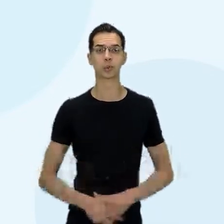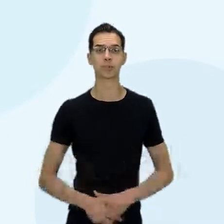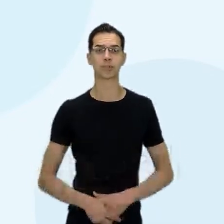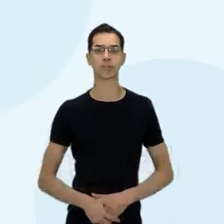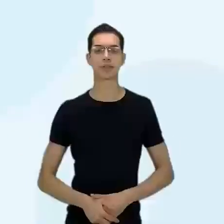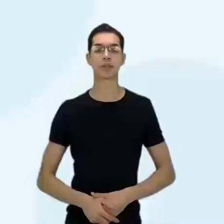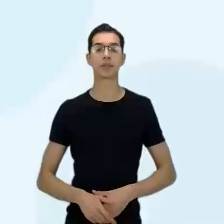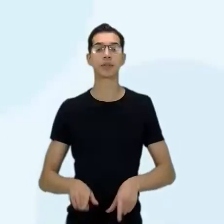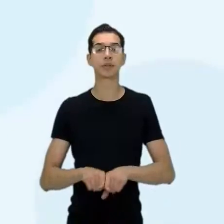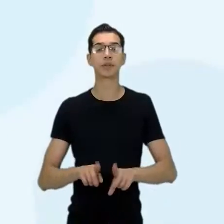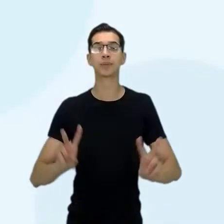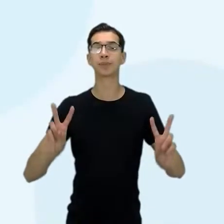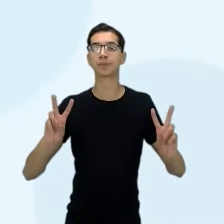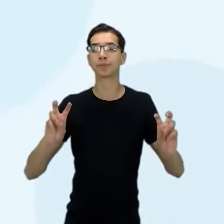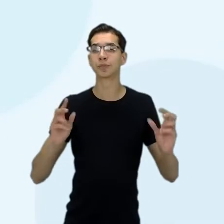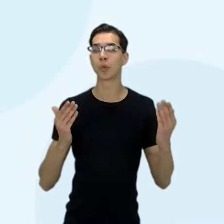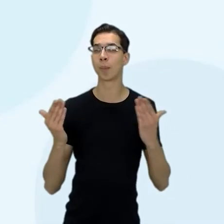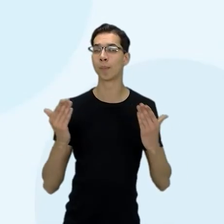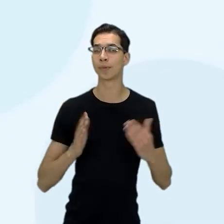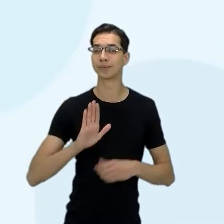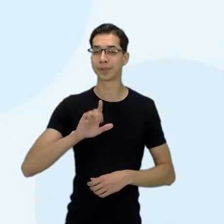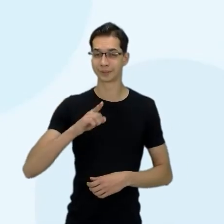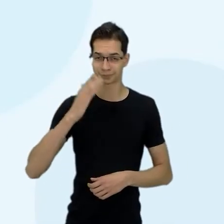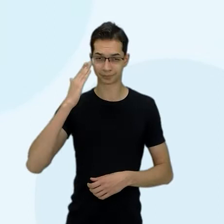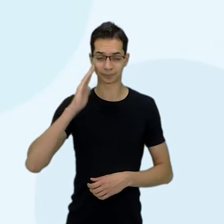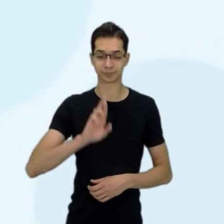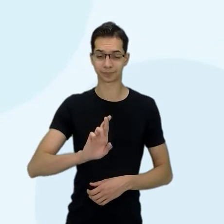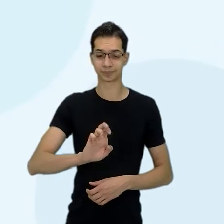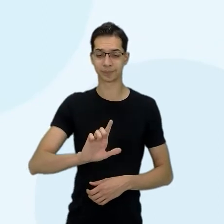relação ao tempo. Mas aí quando eu falo em relação,